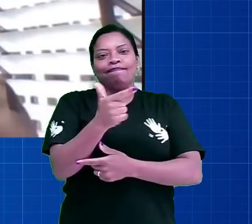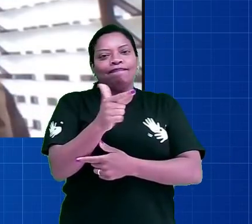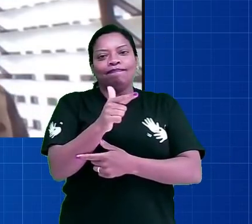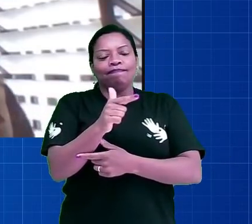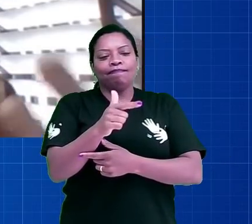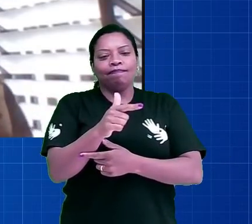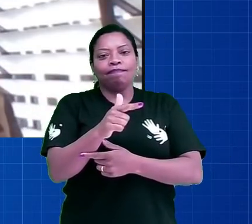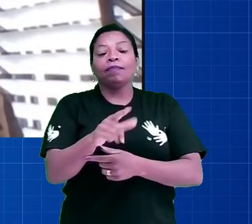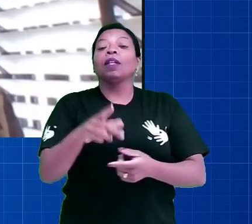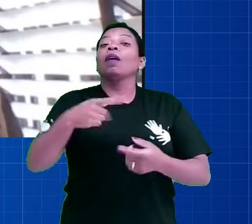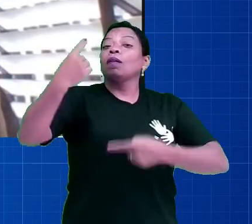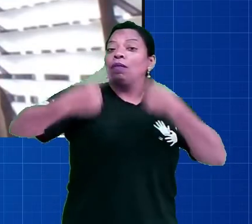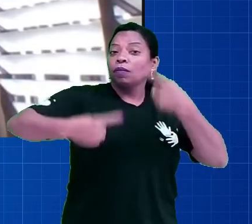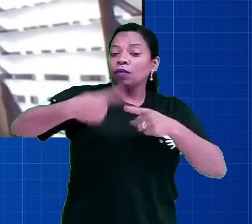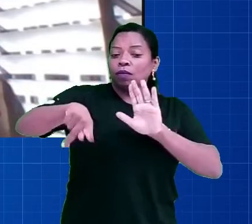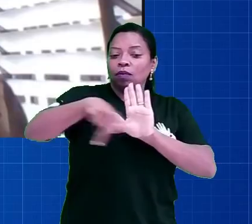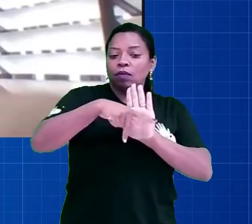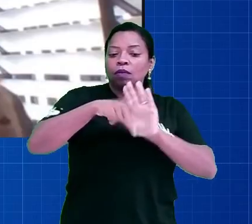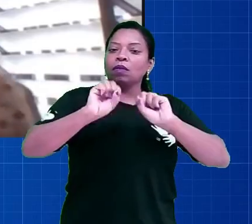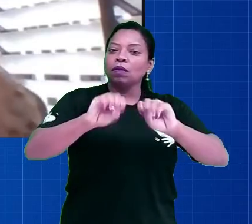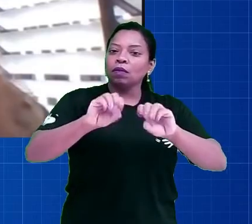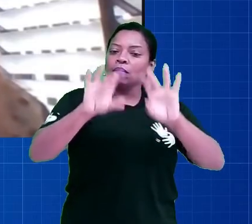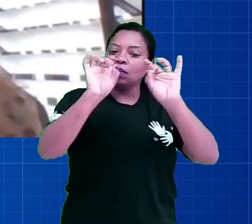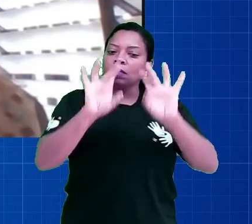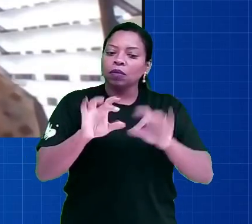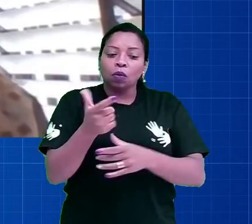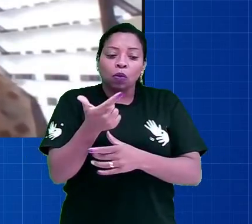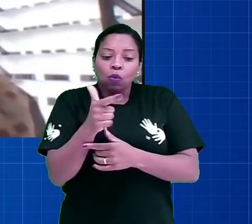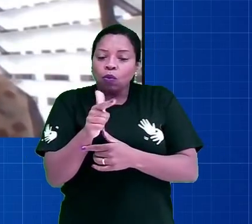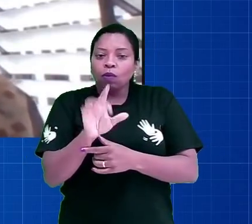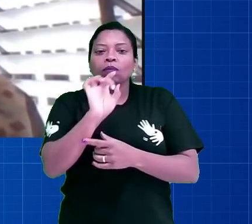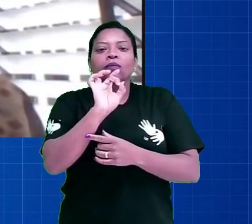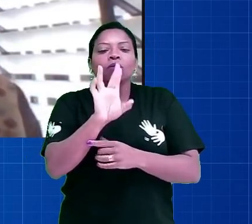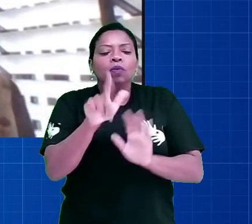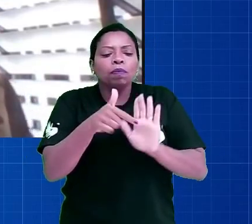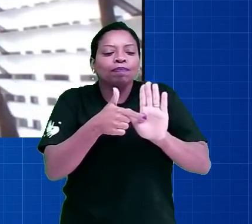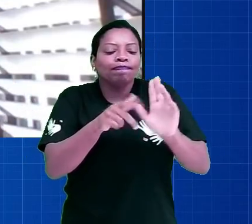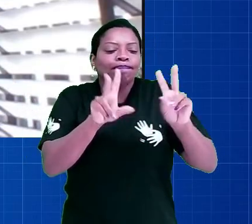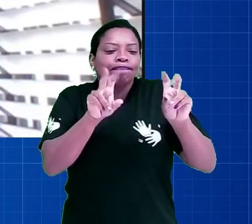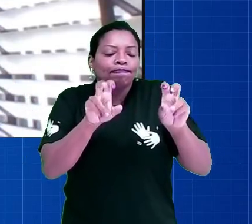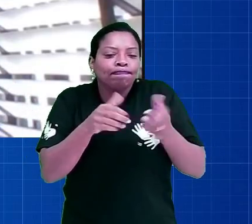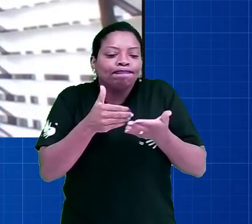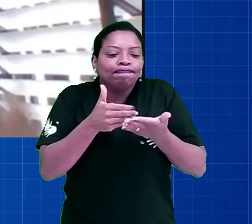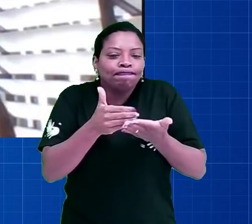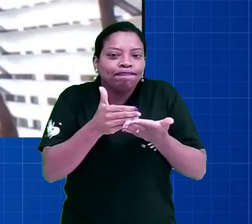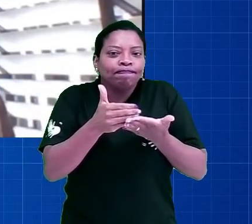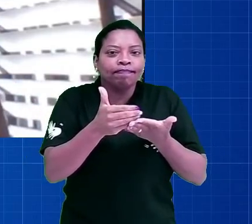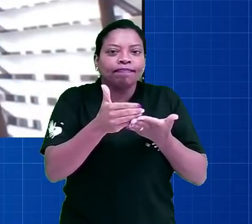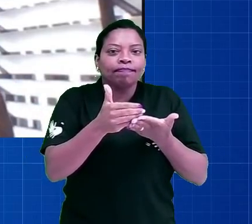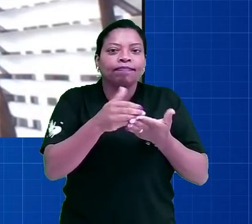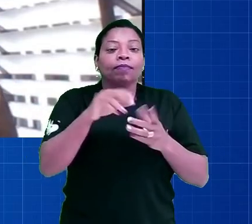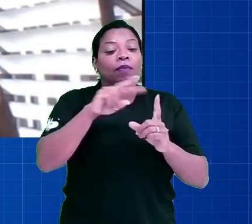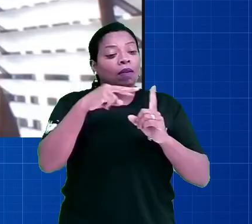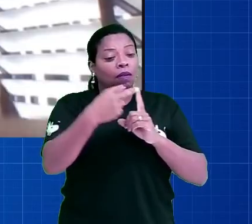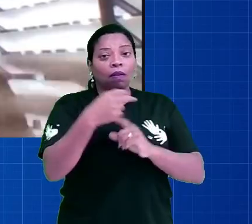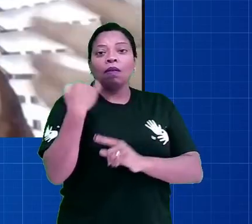políticas efetivas para essa perspectiva, nem mesmo na Política Nacional de Educação Especial. Então, o que a gente encontra?